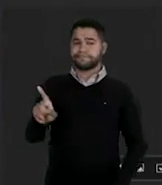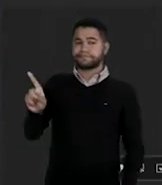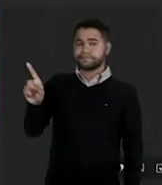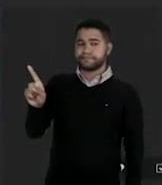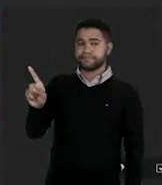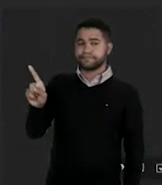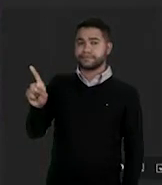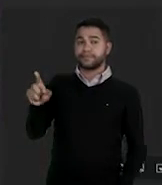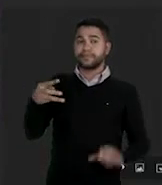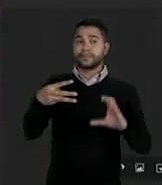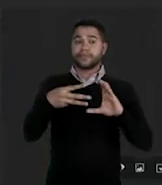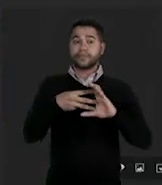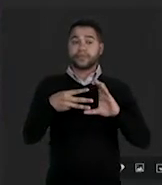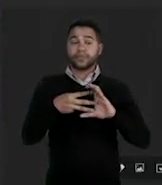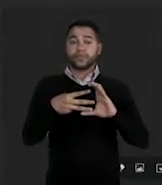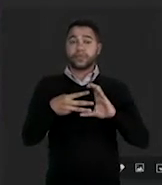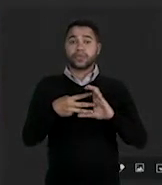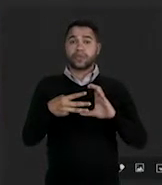as células